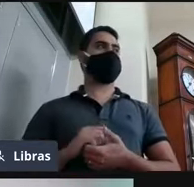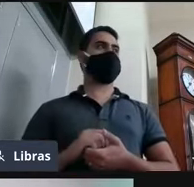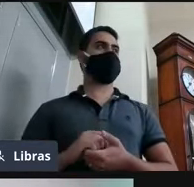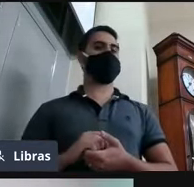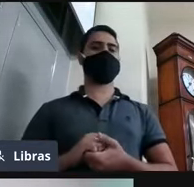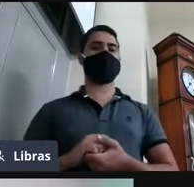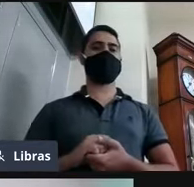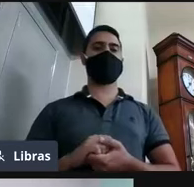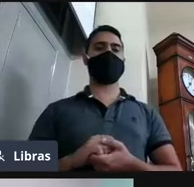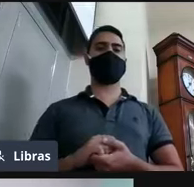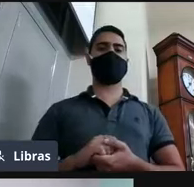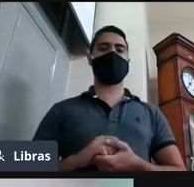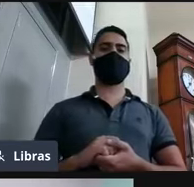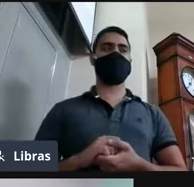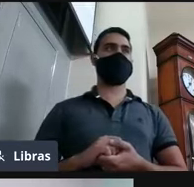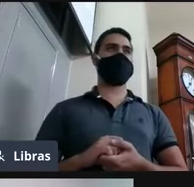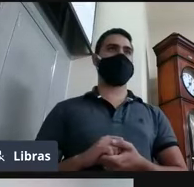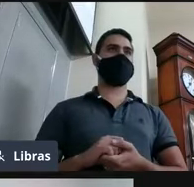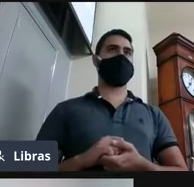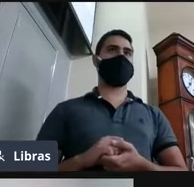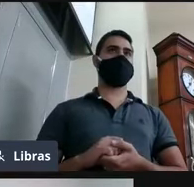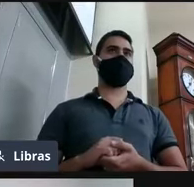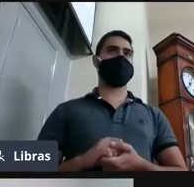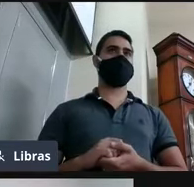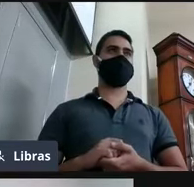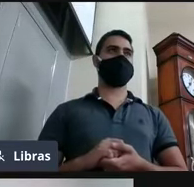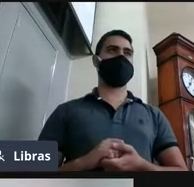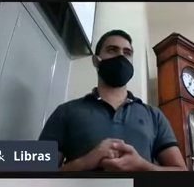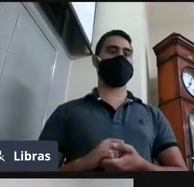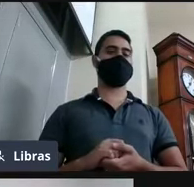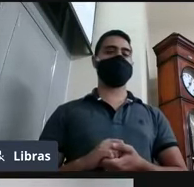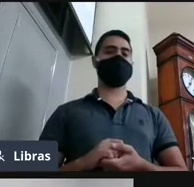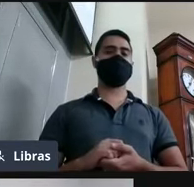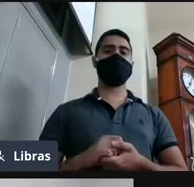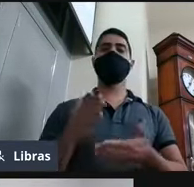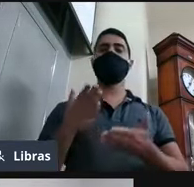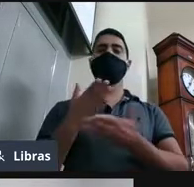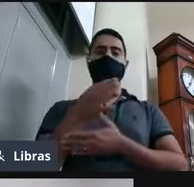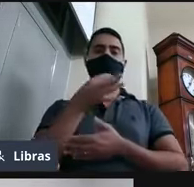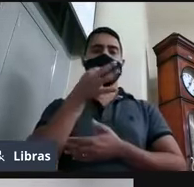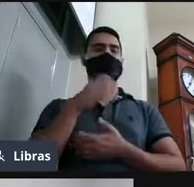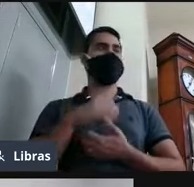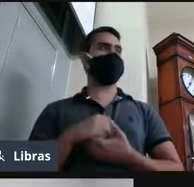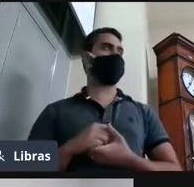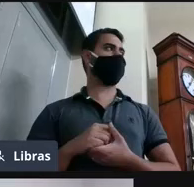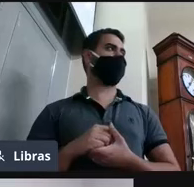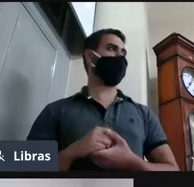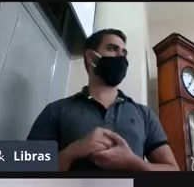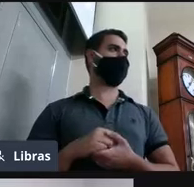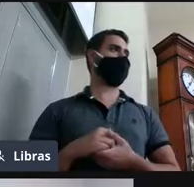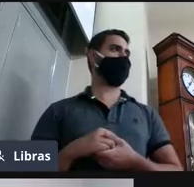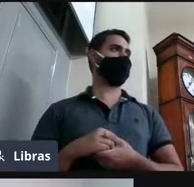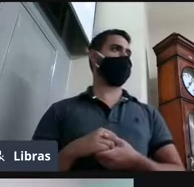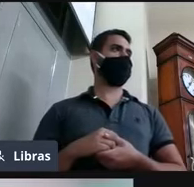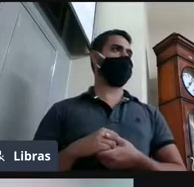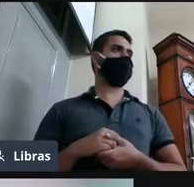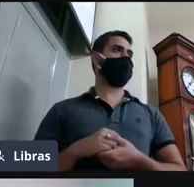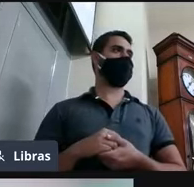Então, ela aprova o parecer. Vereador Fábio Antônio Pires